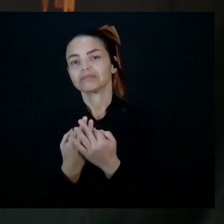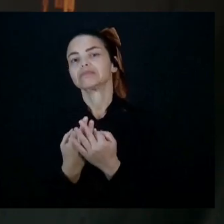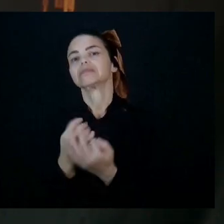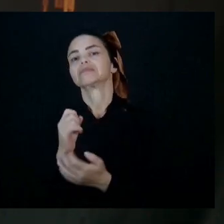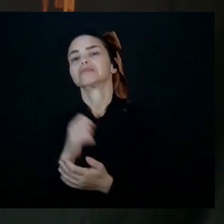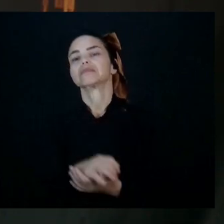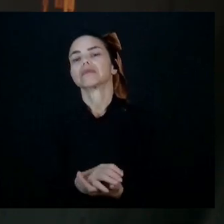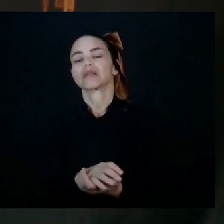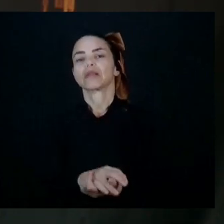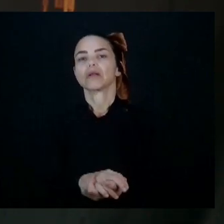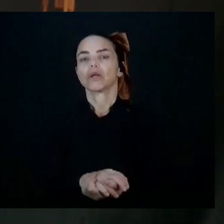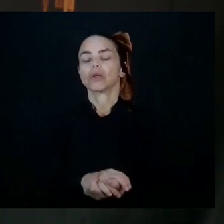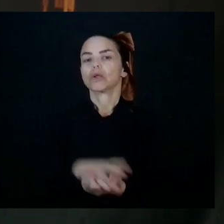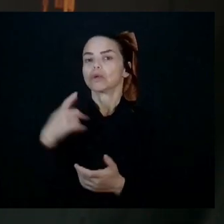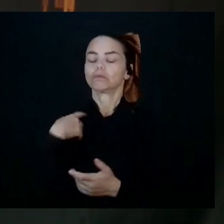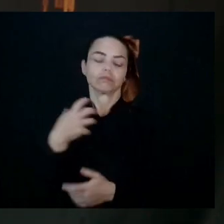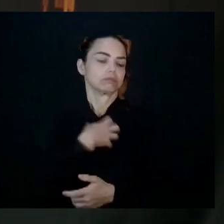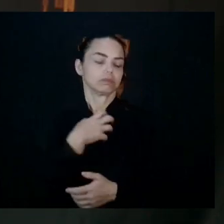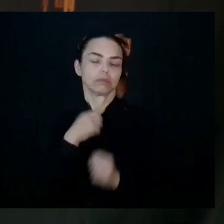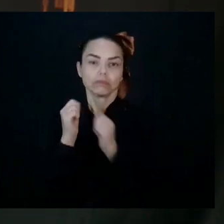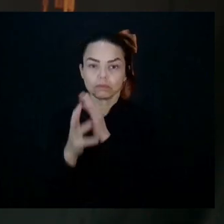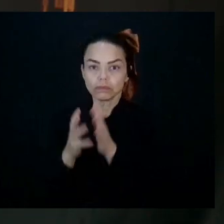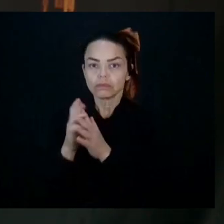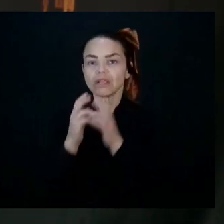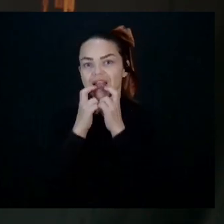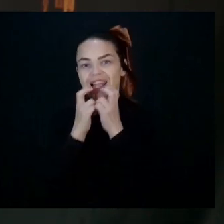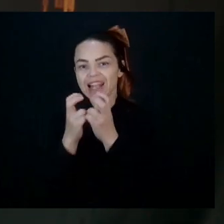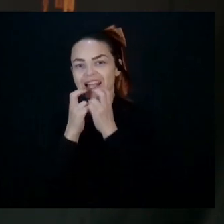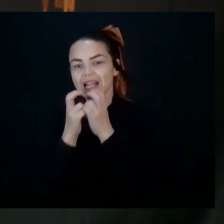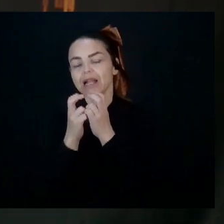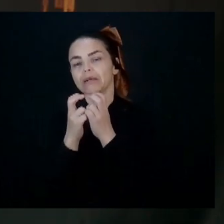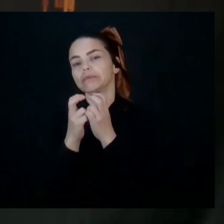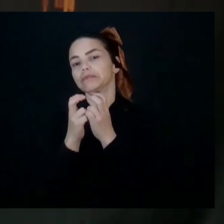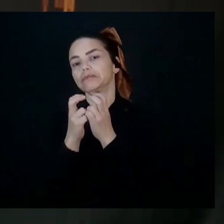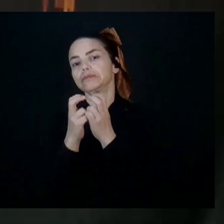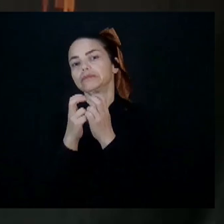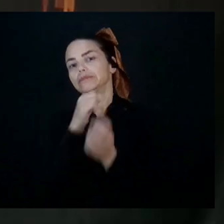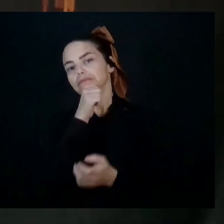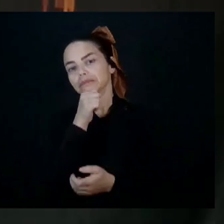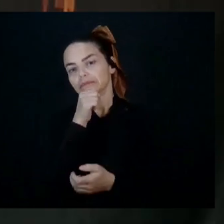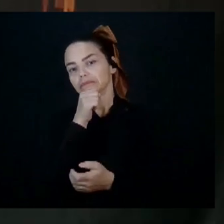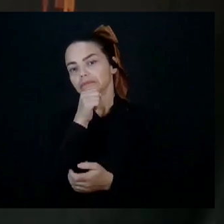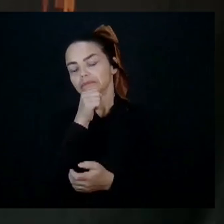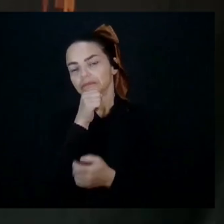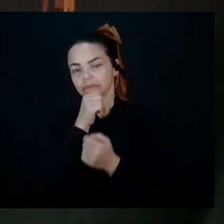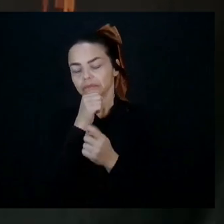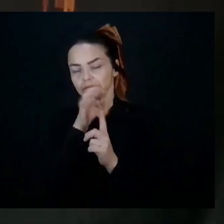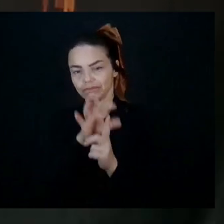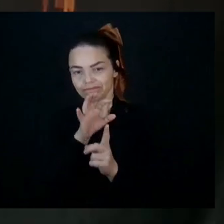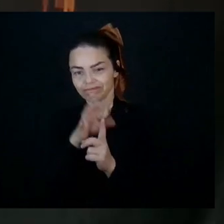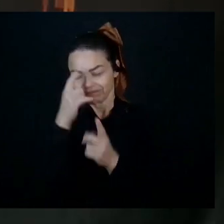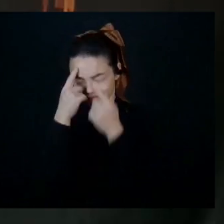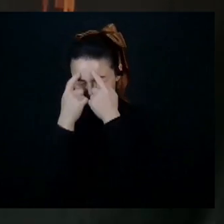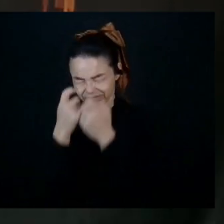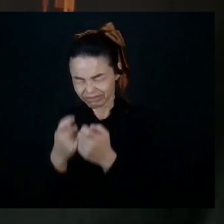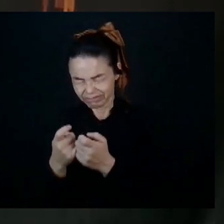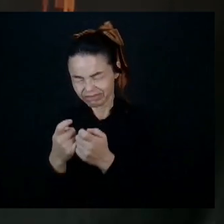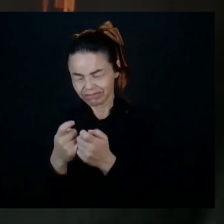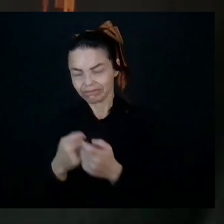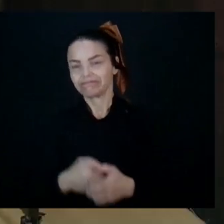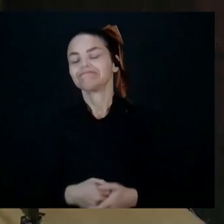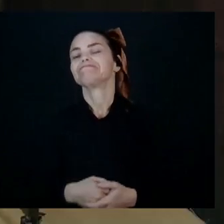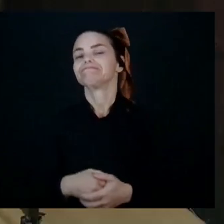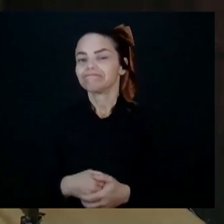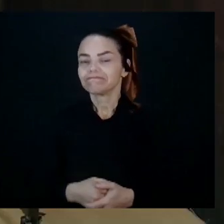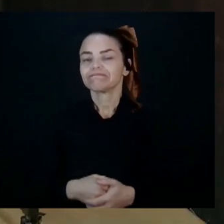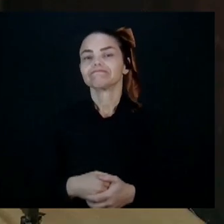é só o jeito de falar, mas vive gritando com o idoso. Quando começa a violência psicológica, é importante, Cláudia, vamos lá,